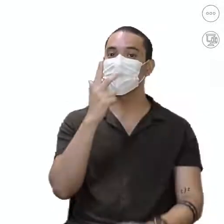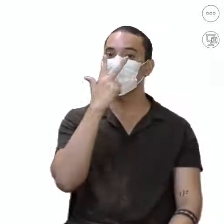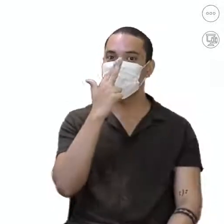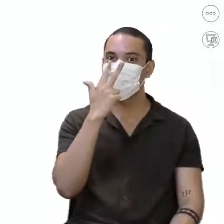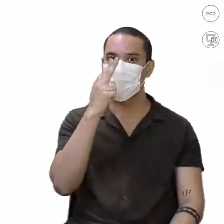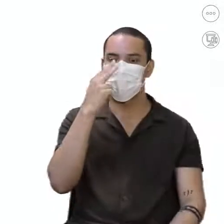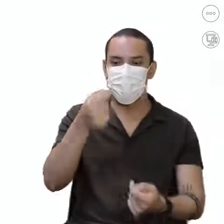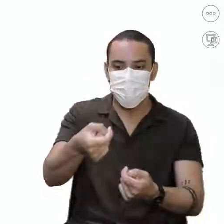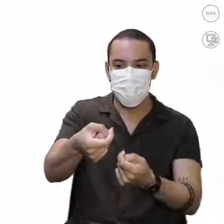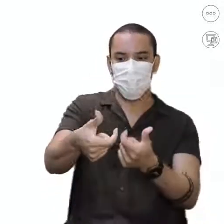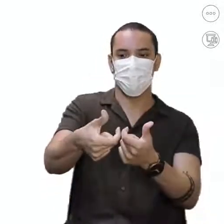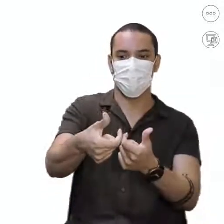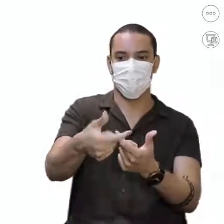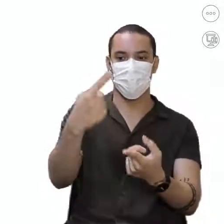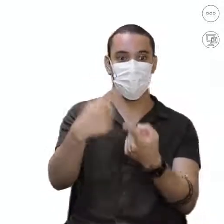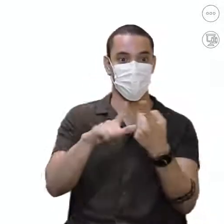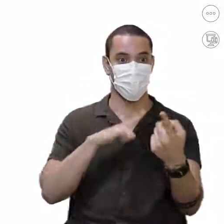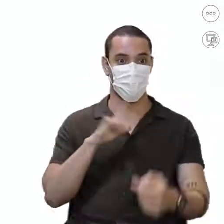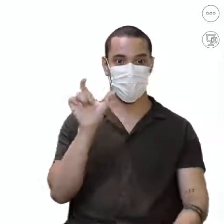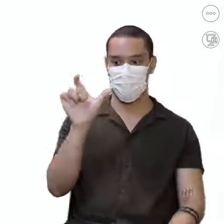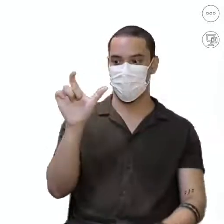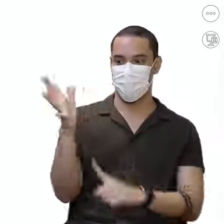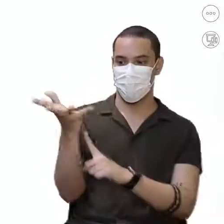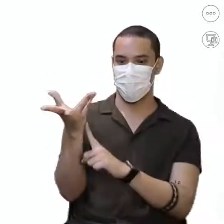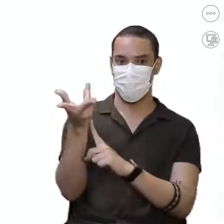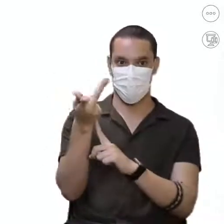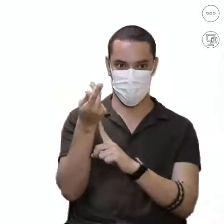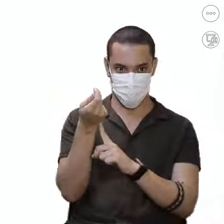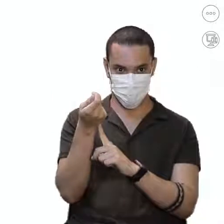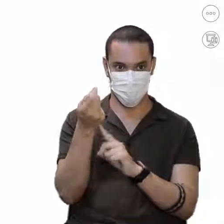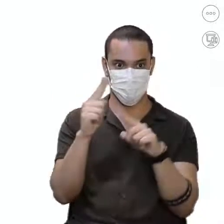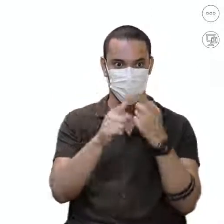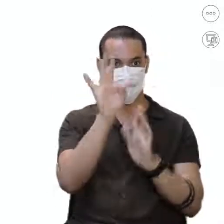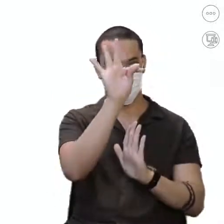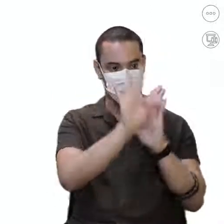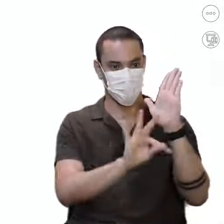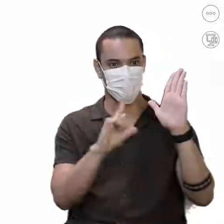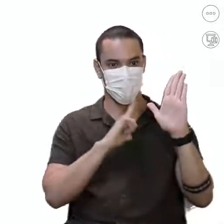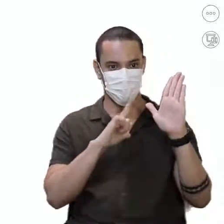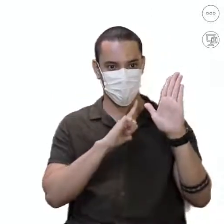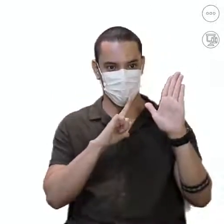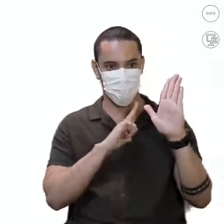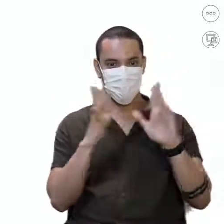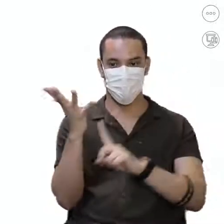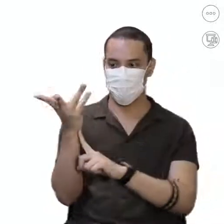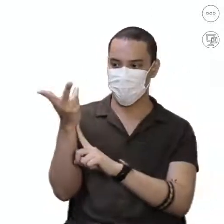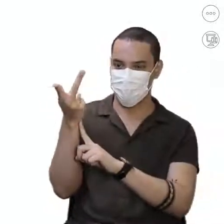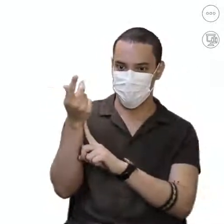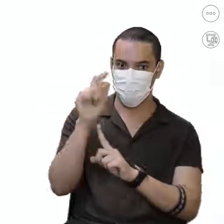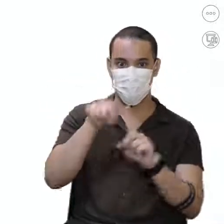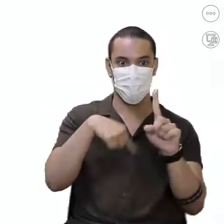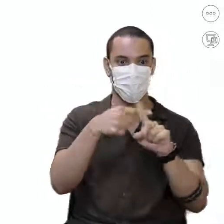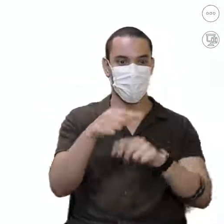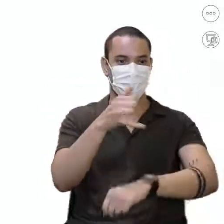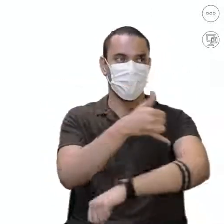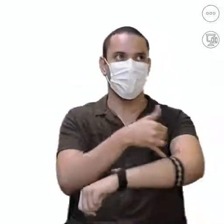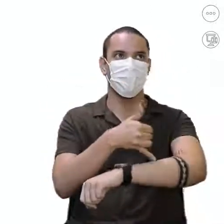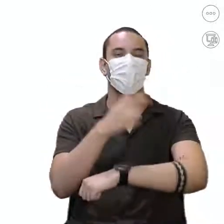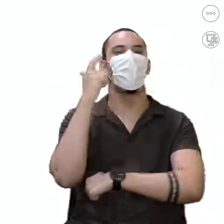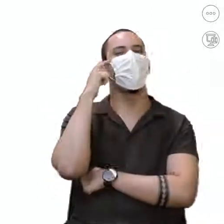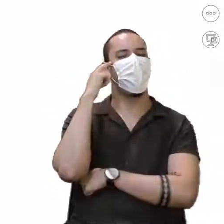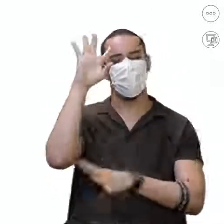parecer, só porque tem a palavra arte, tatuagem aqui, lá no título tem a palavra arte e tattoo, e você